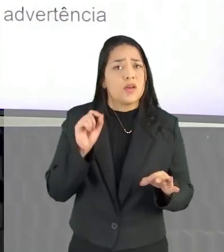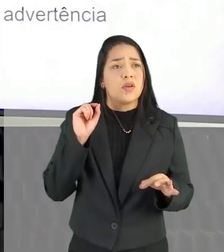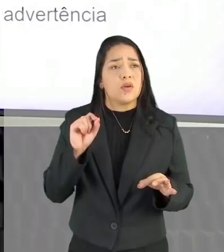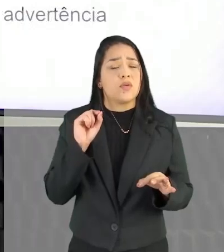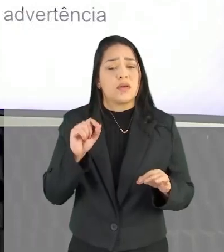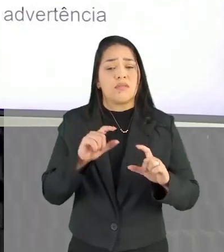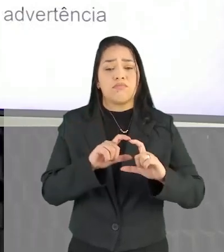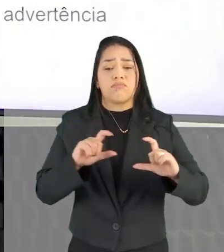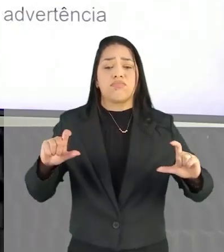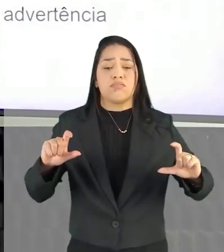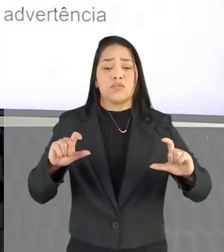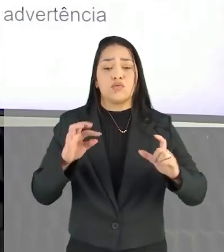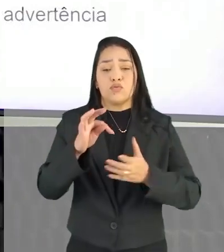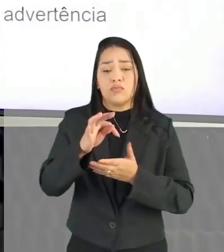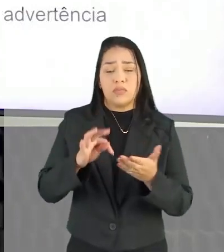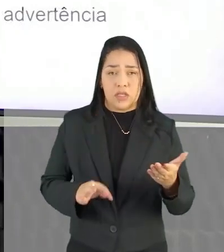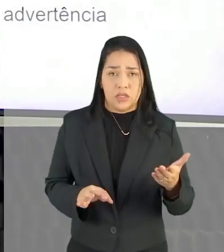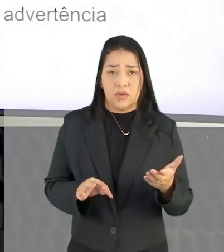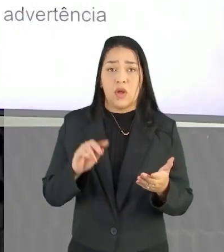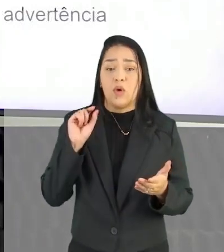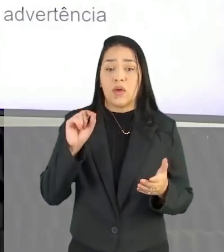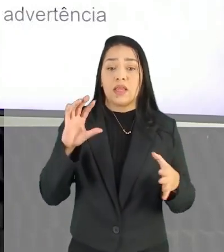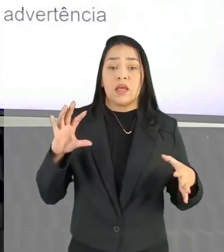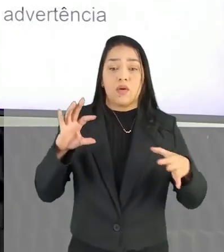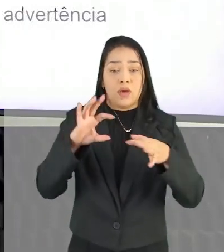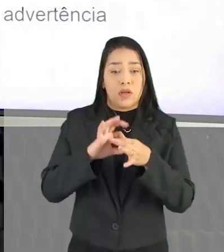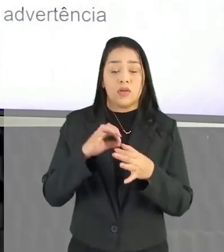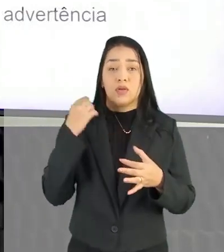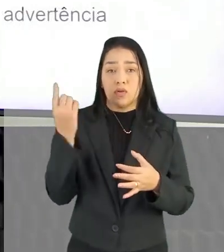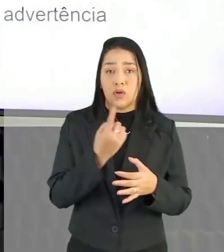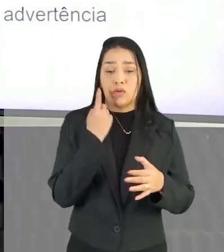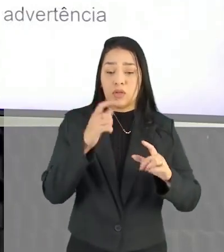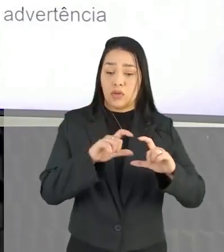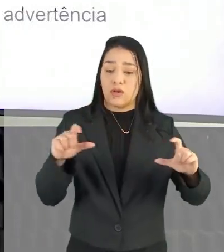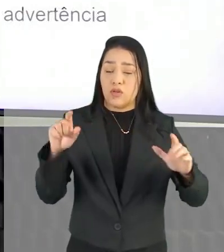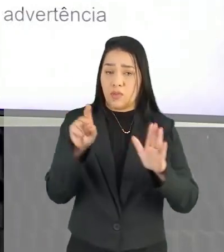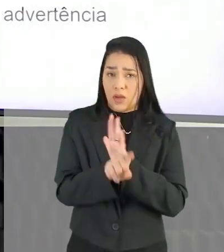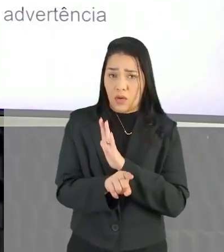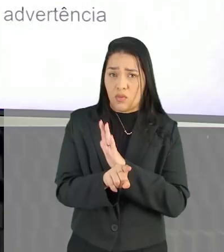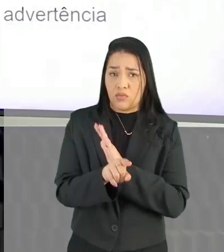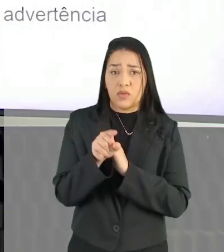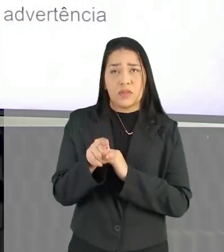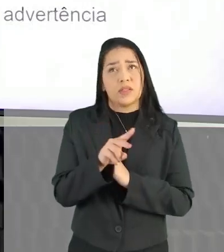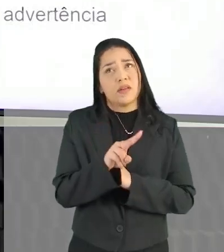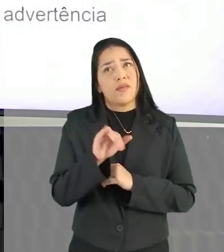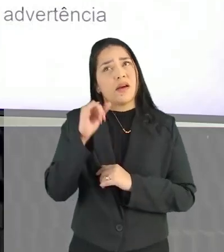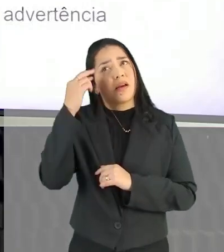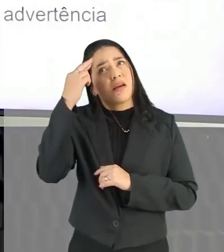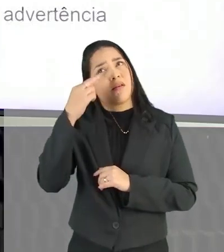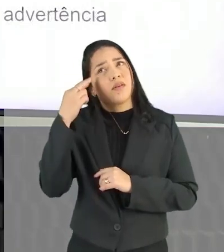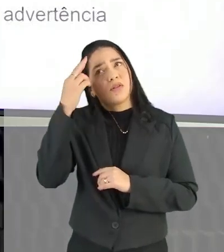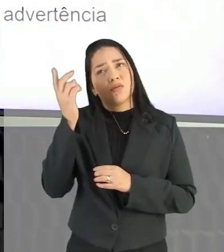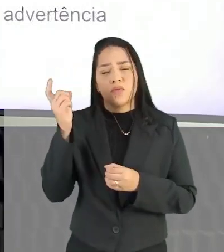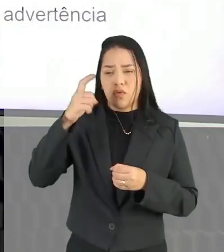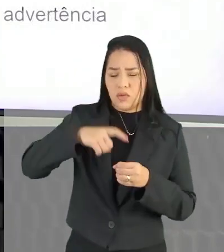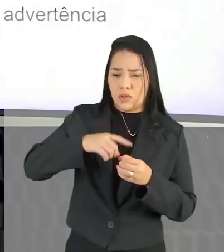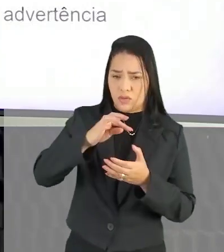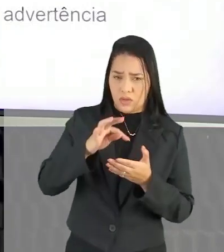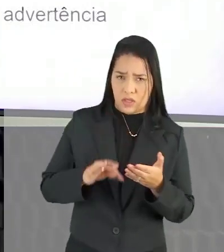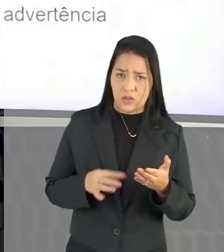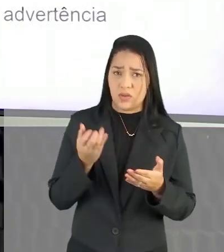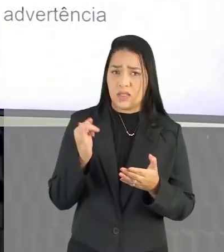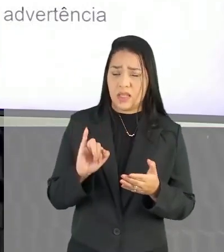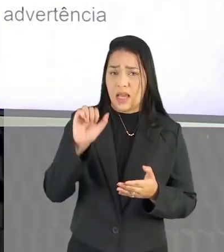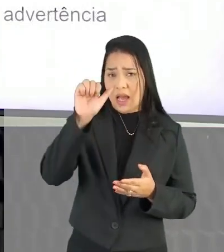está explicitamente no texto, é a alternativa que está coerente com o nosso enunciado. E aí vocês vão refletir, vão voltar no texto e ver se é